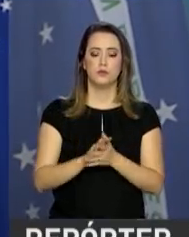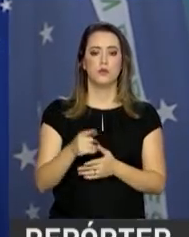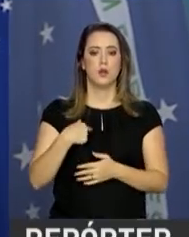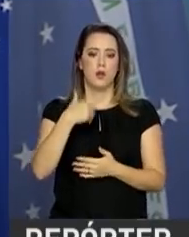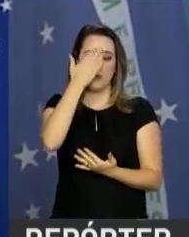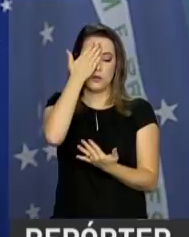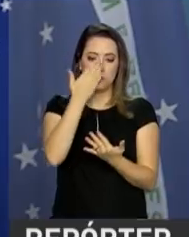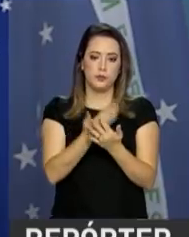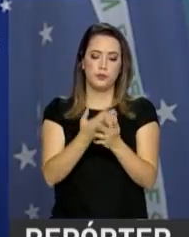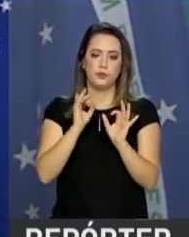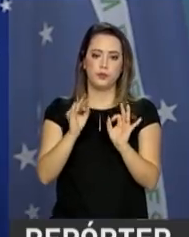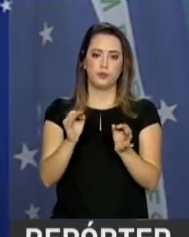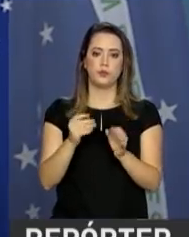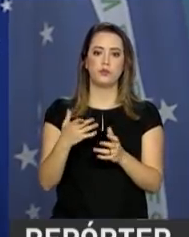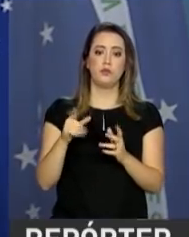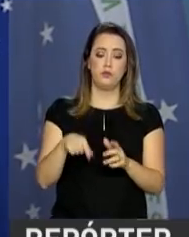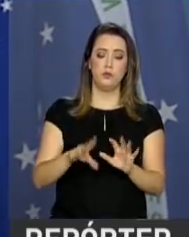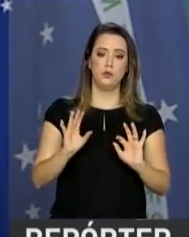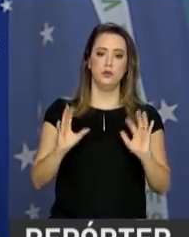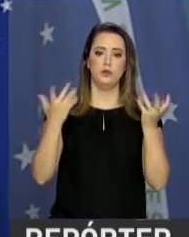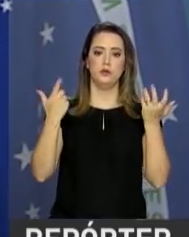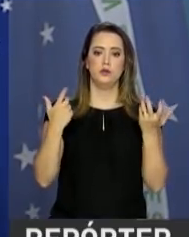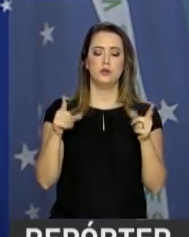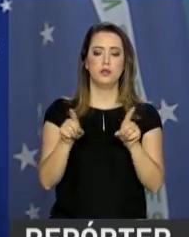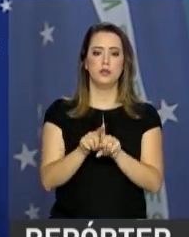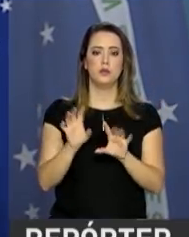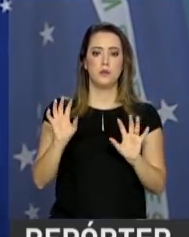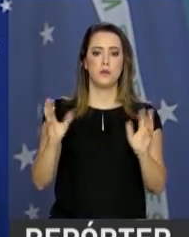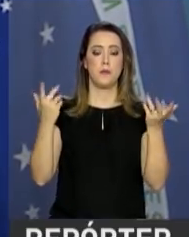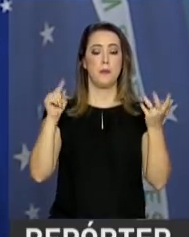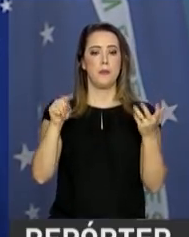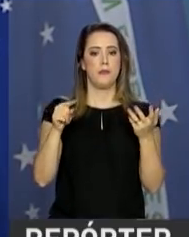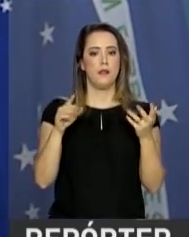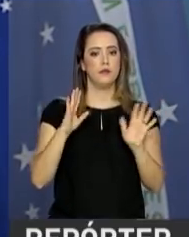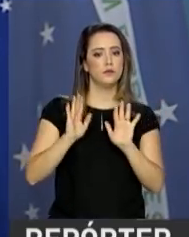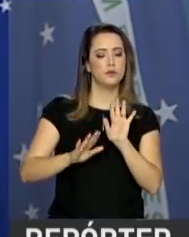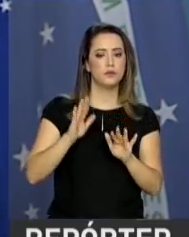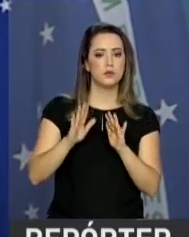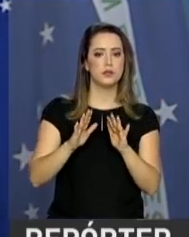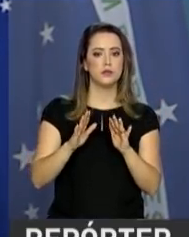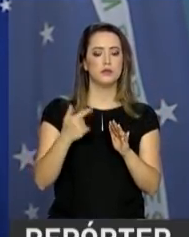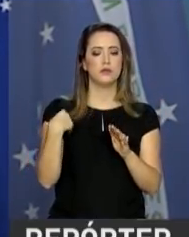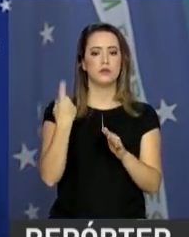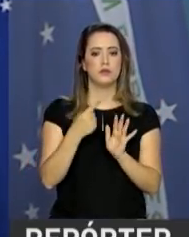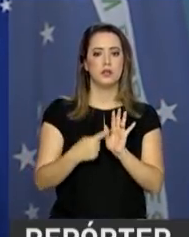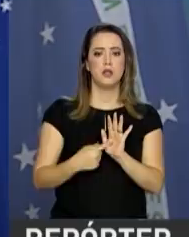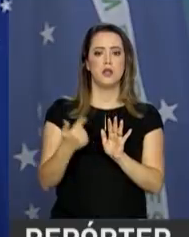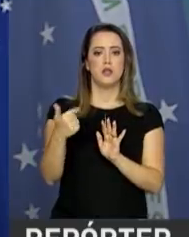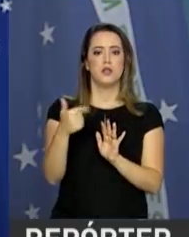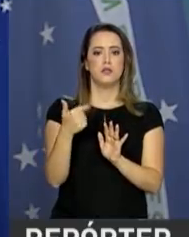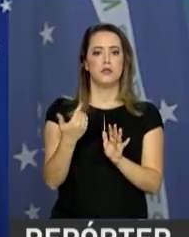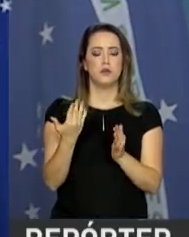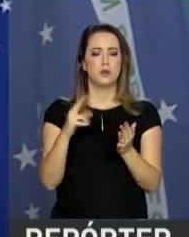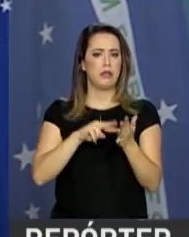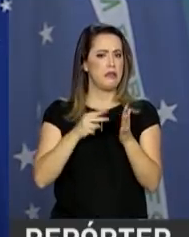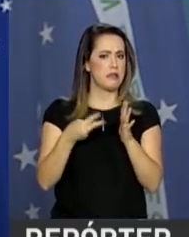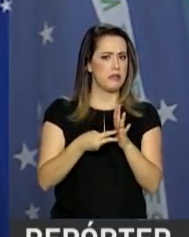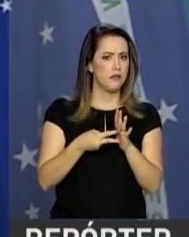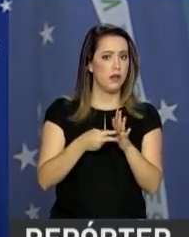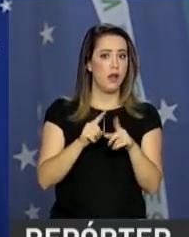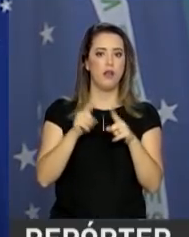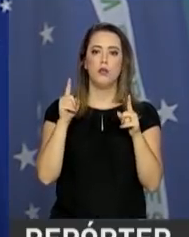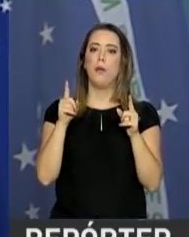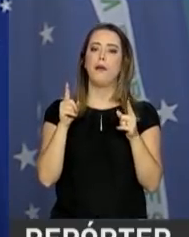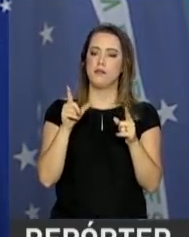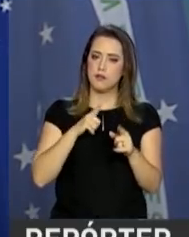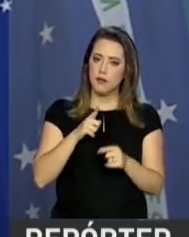convicção que esta solenidade e as solenidades né parece que elas muitas muitas vezes elas não têm significado mas ela tem uma razão